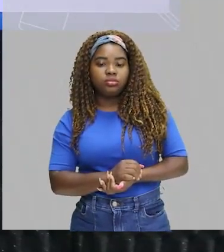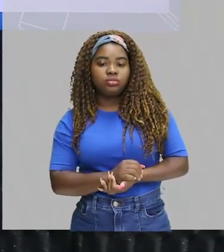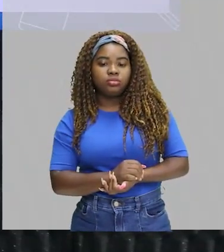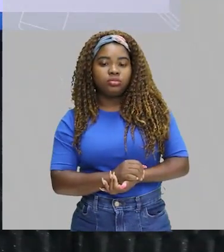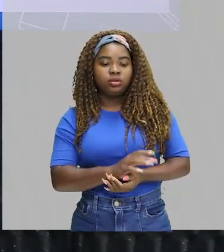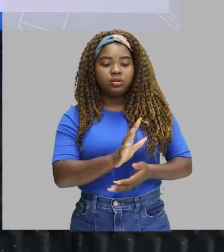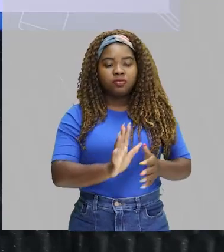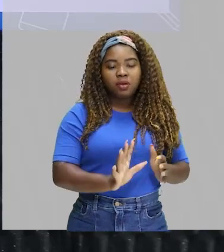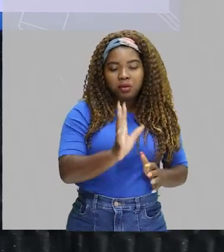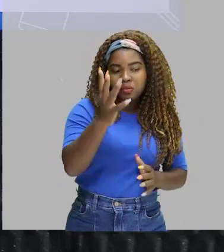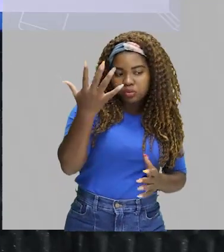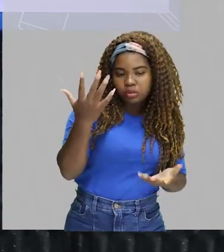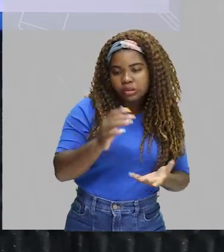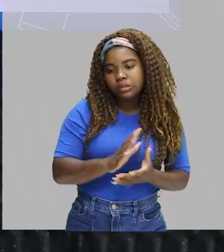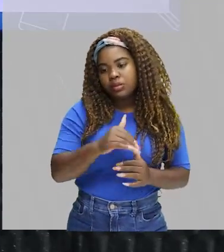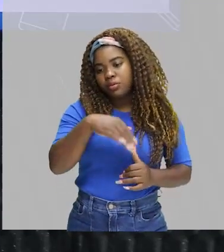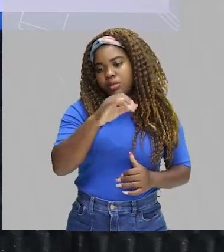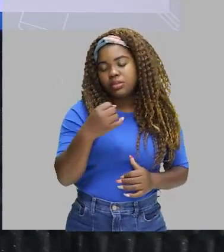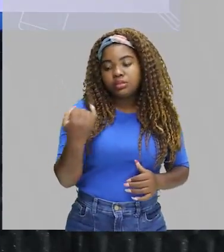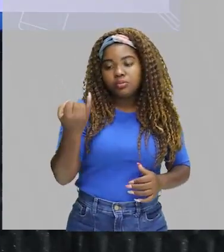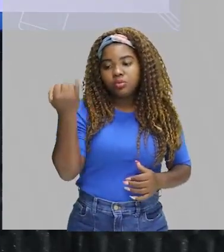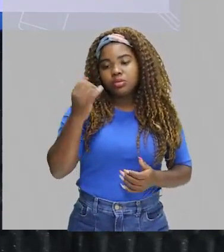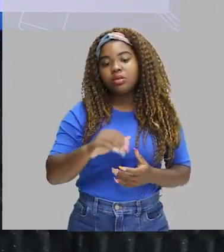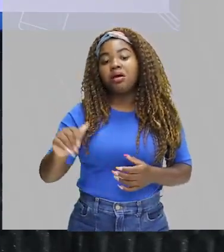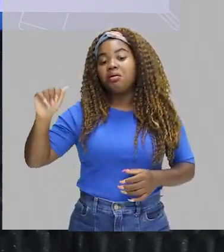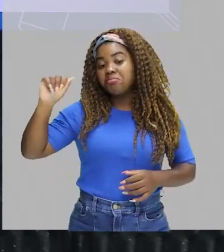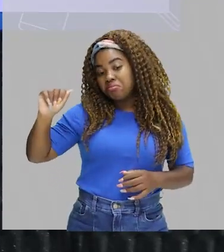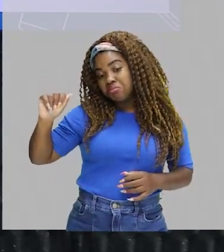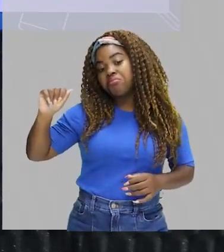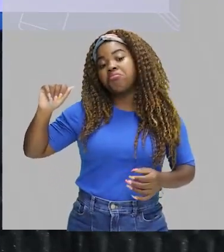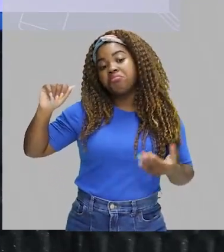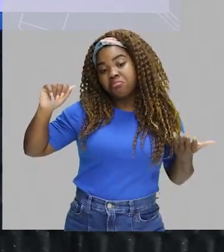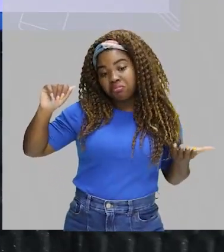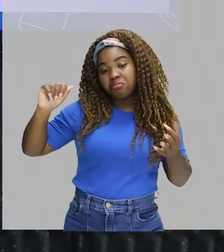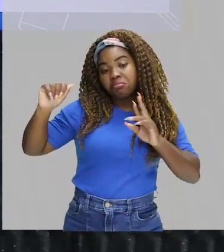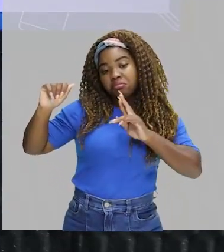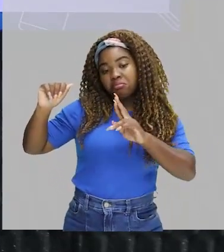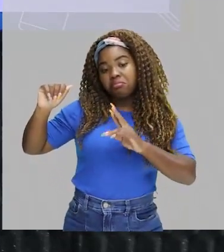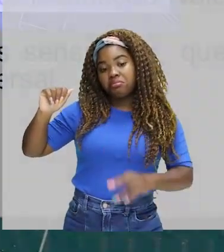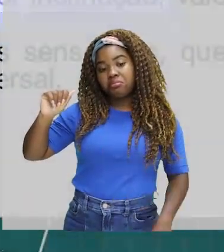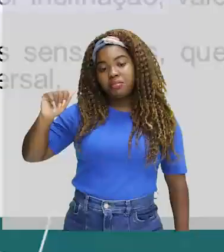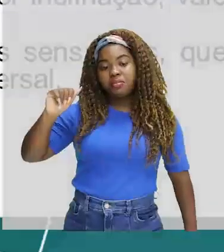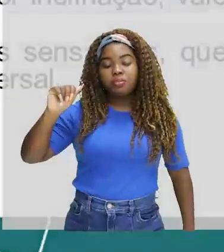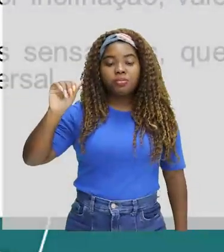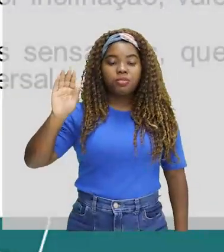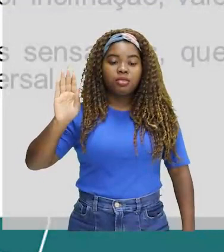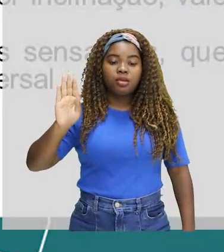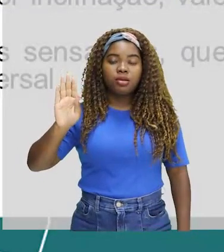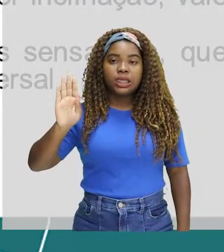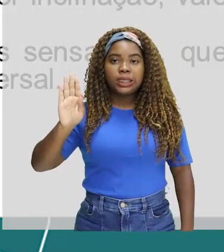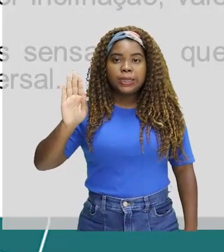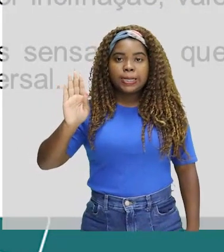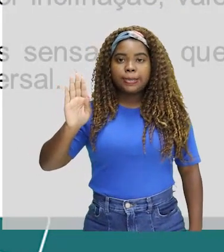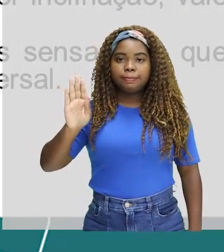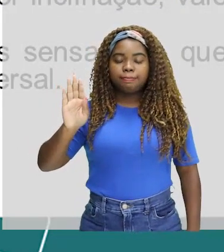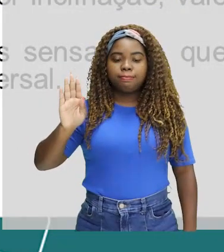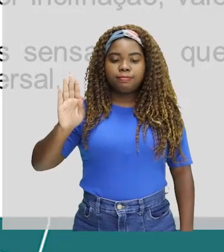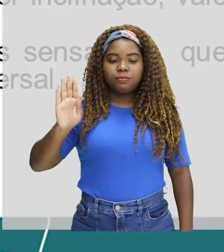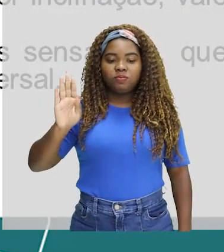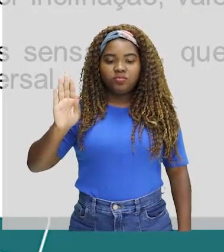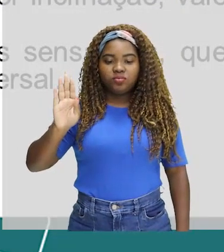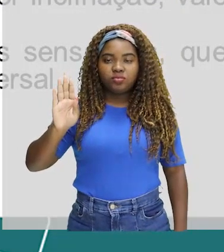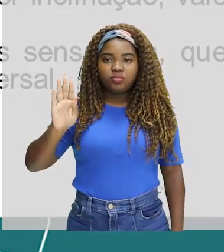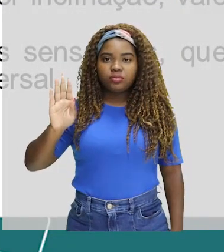ação é mais importante, não o resultado dela. A letra A provavelmente é até a nossa resposta, viu? Letra B. O